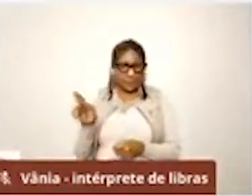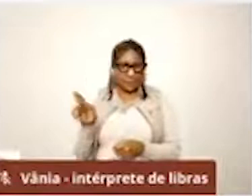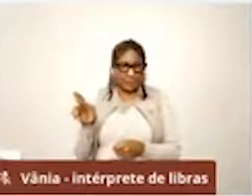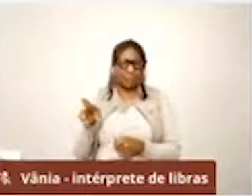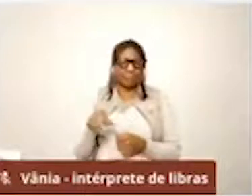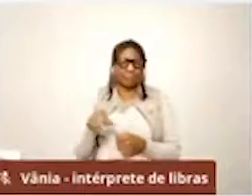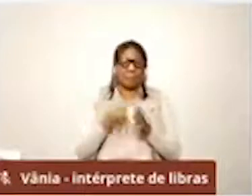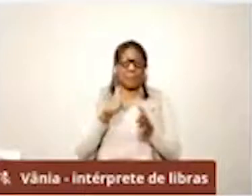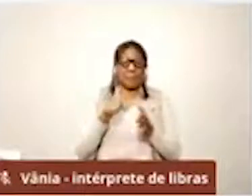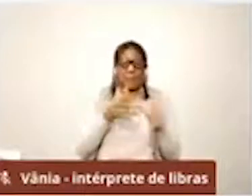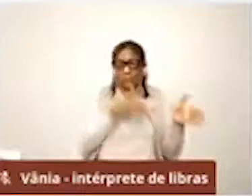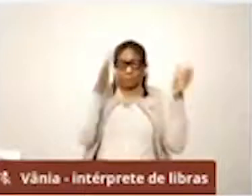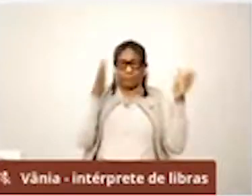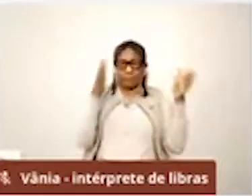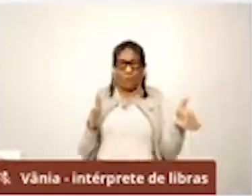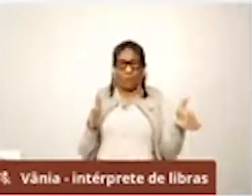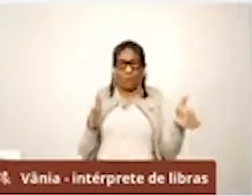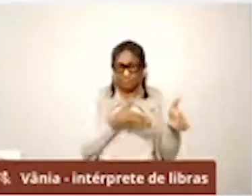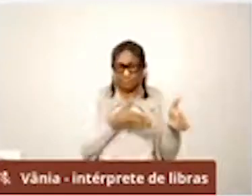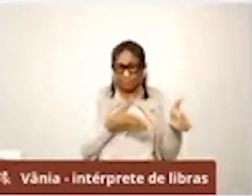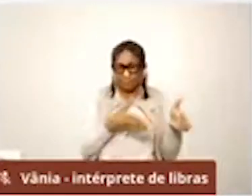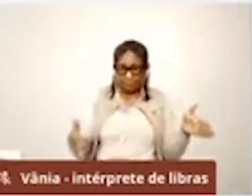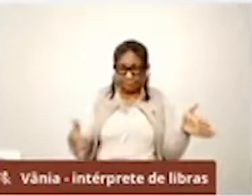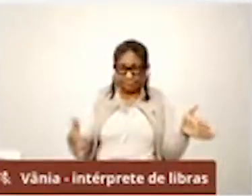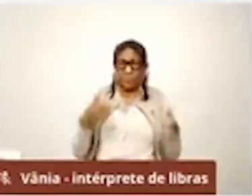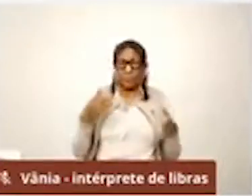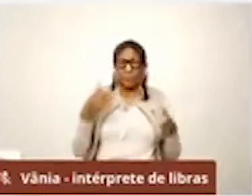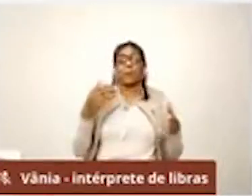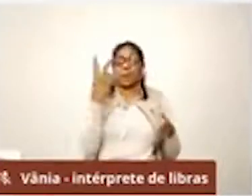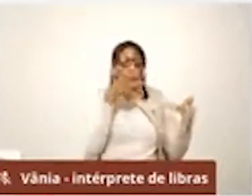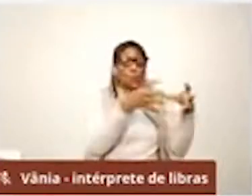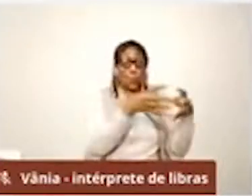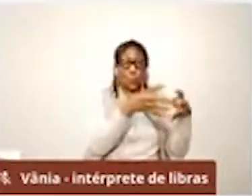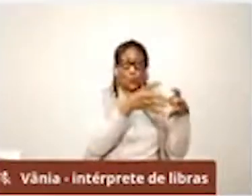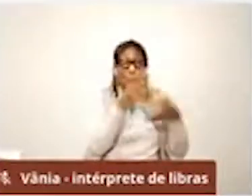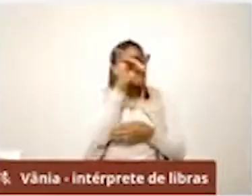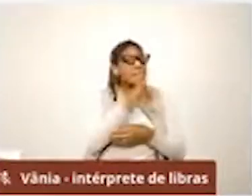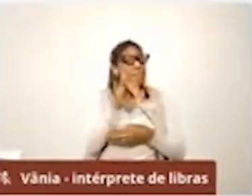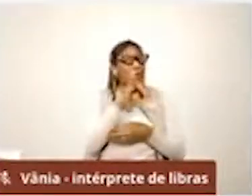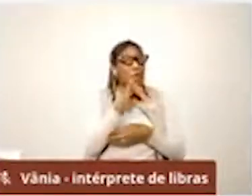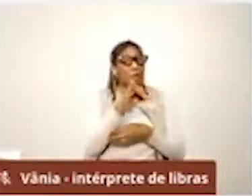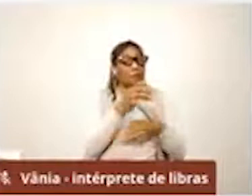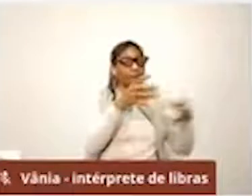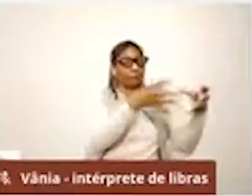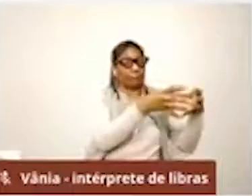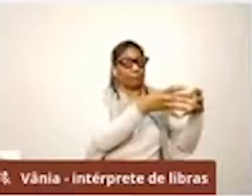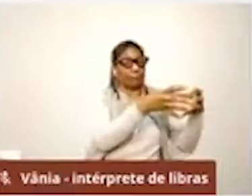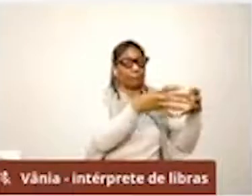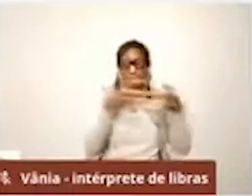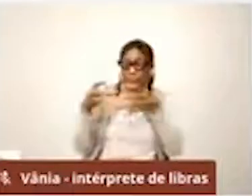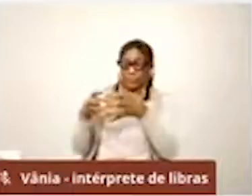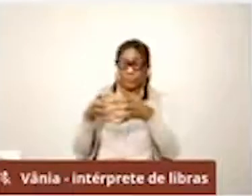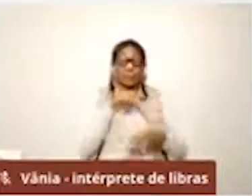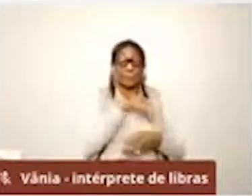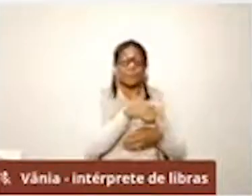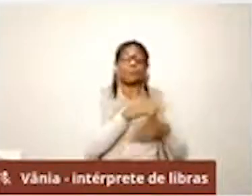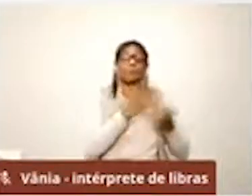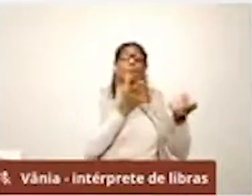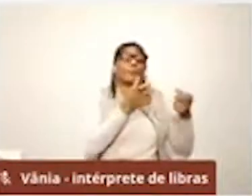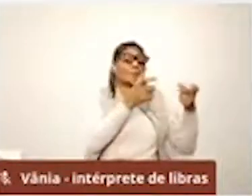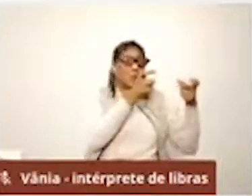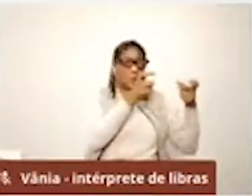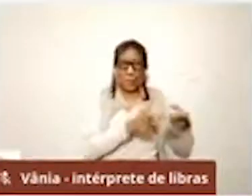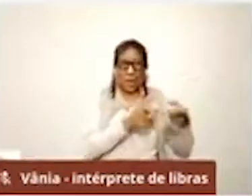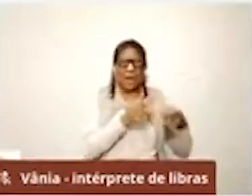grupos prioritários que vão estar focalizados nesse momento, que são as instituições de longa permanência de idosos e os estabelecimentos